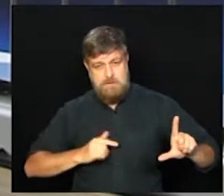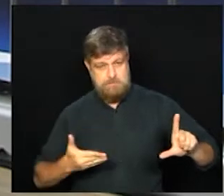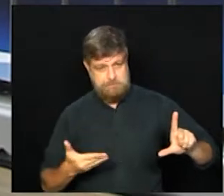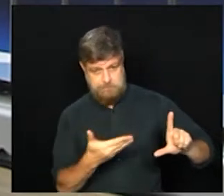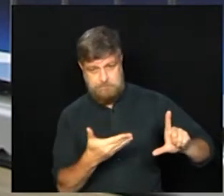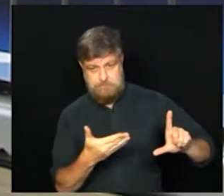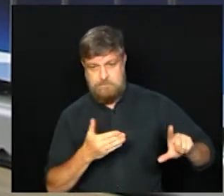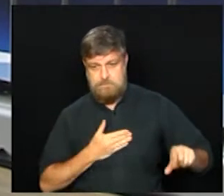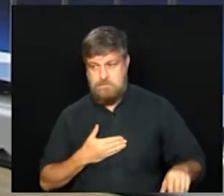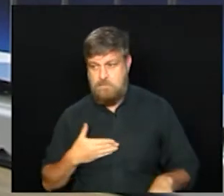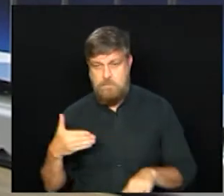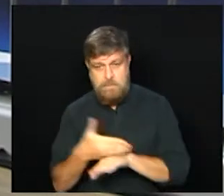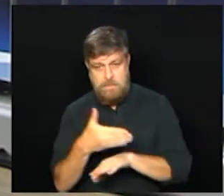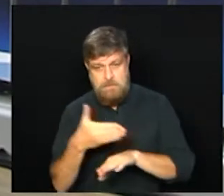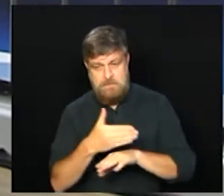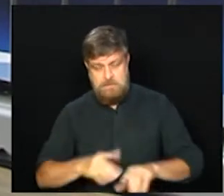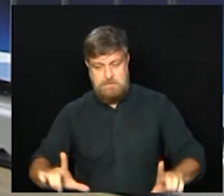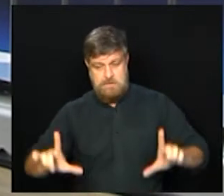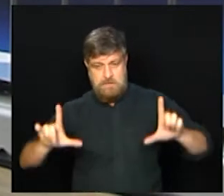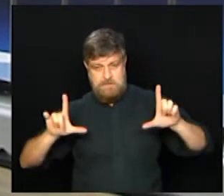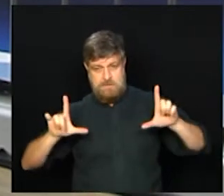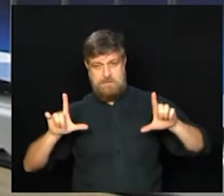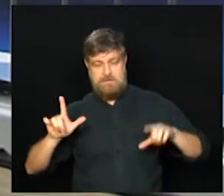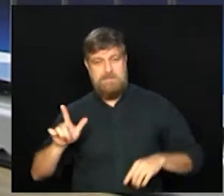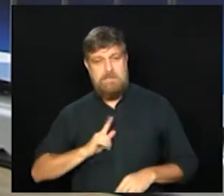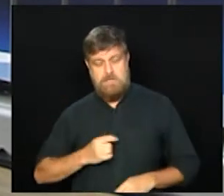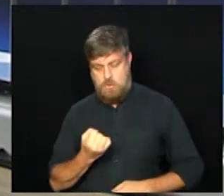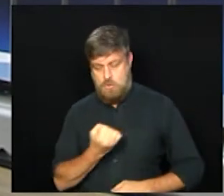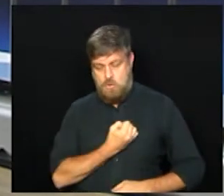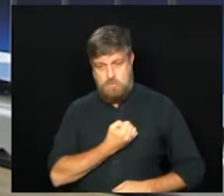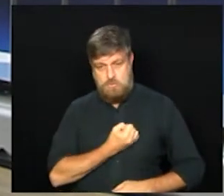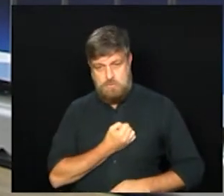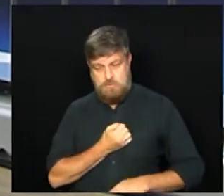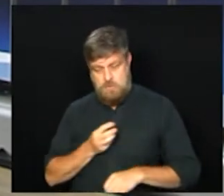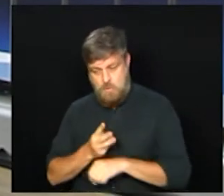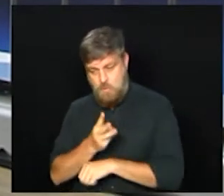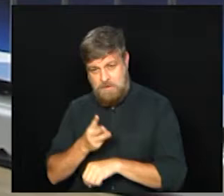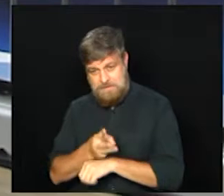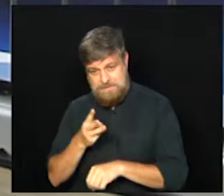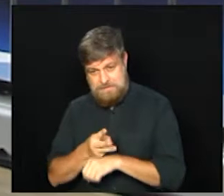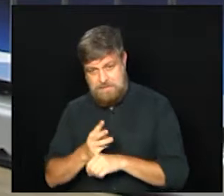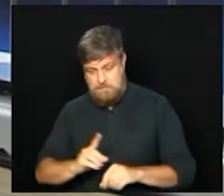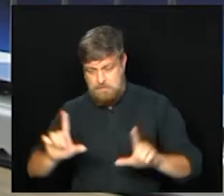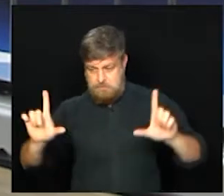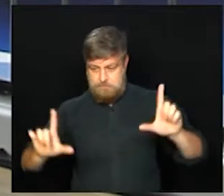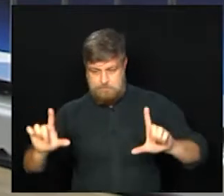978293776. O número está aí na sua tela. 19 é o nosso DDD